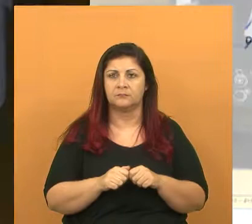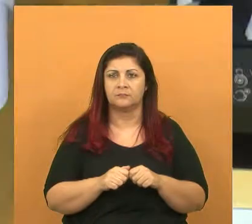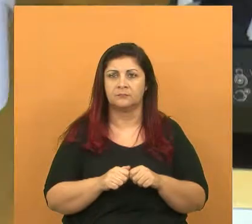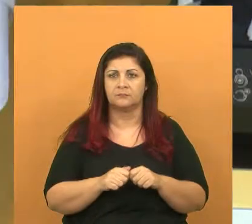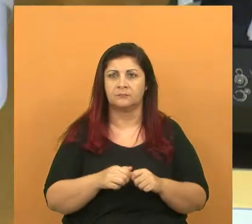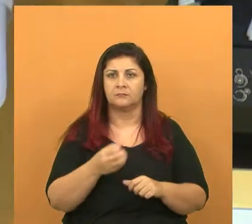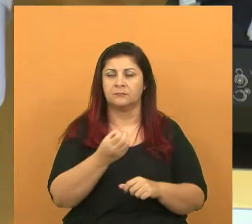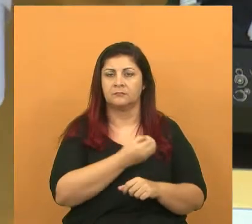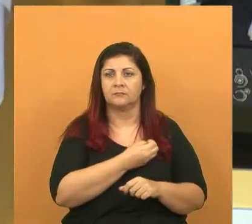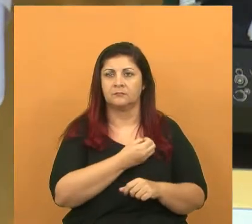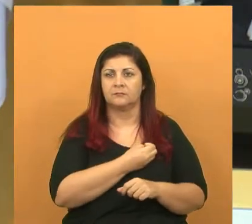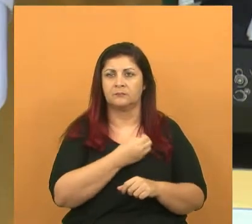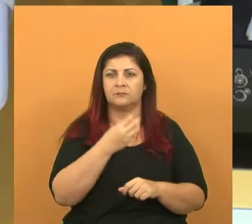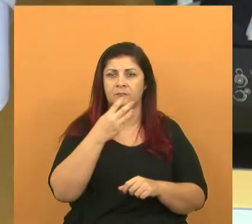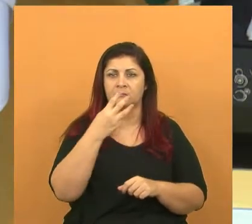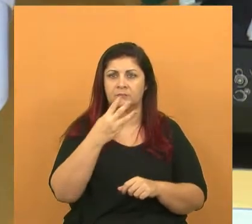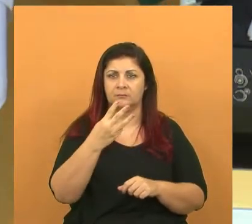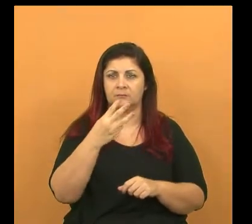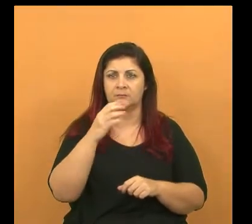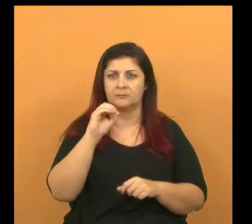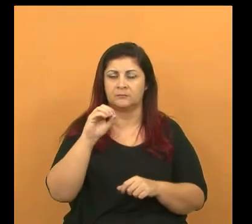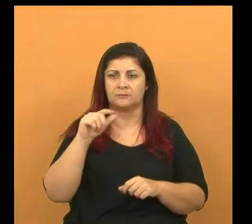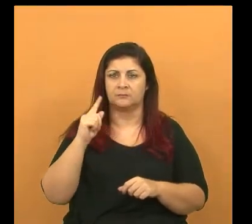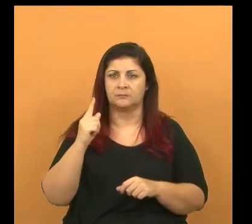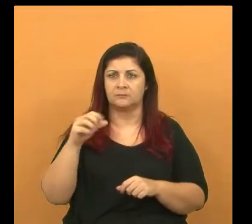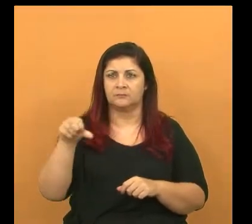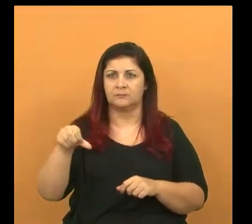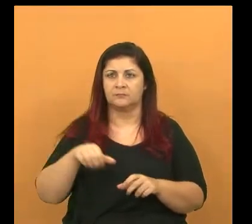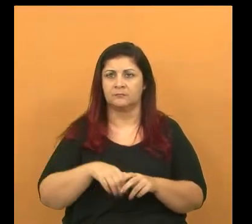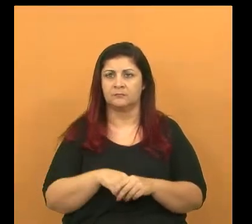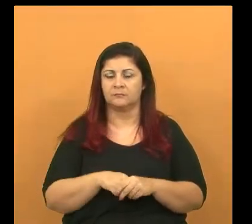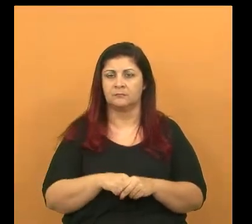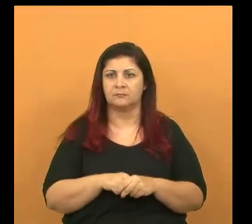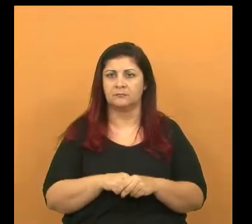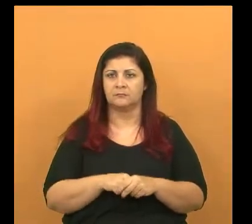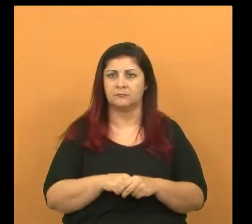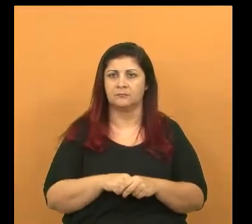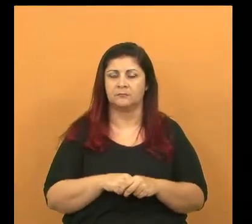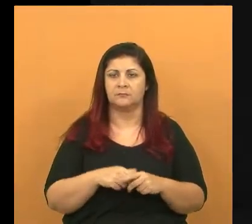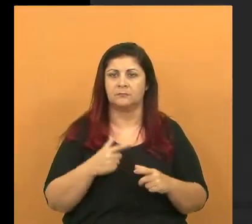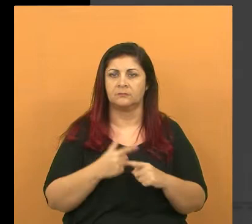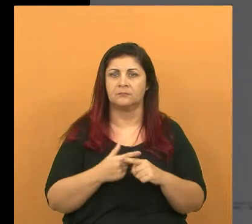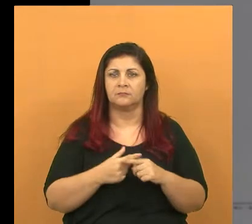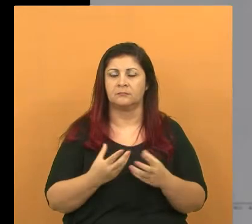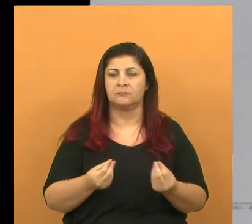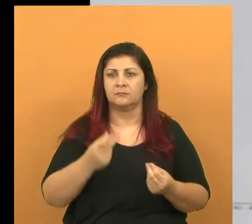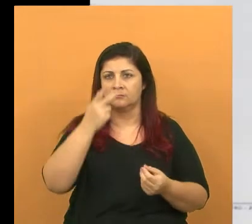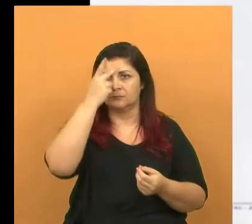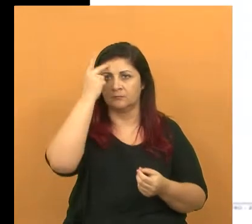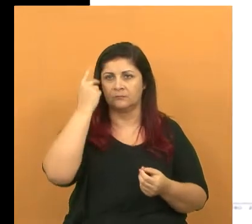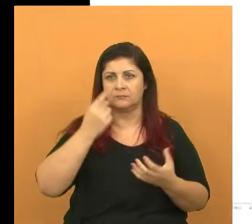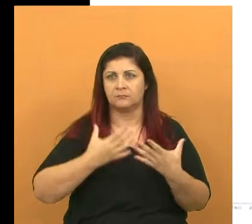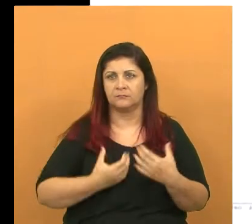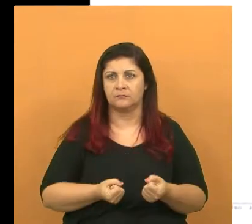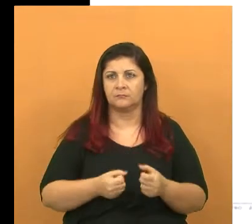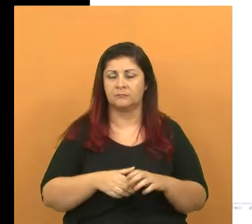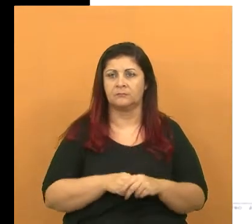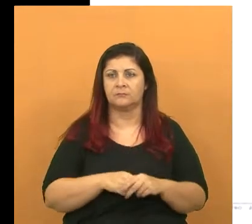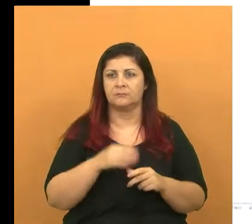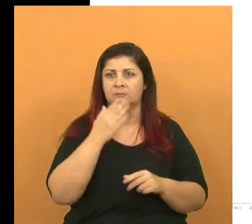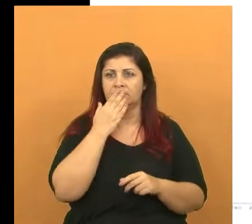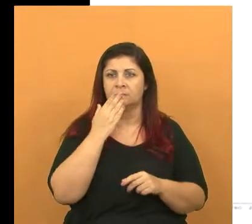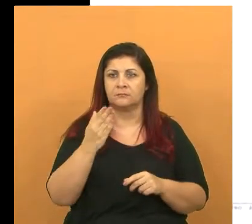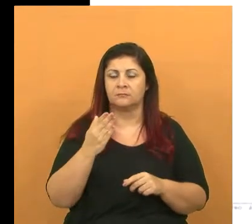número 3019 de 2017 após receber vários municípios em nosso gabinete pedimos ao